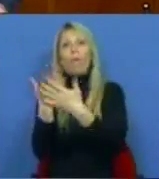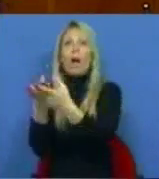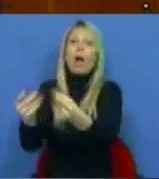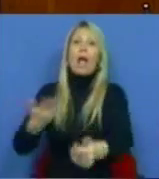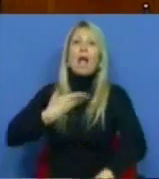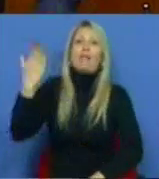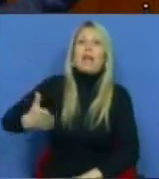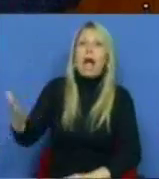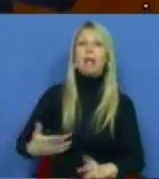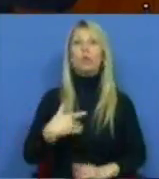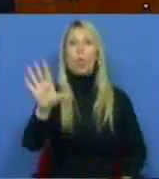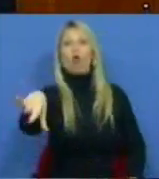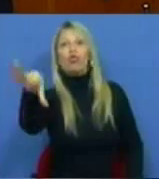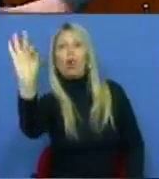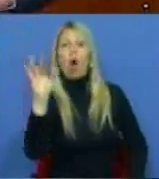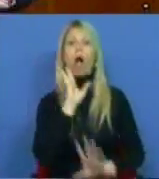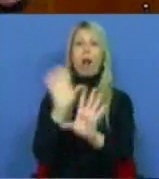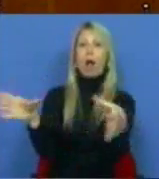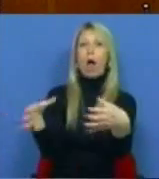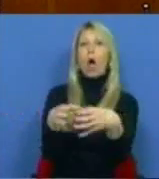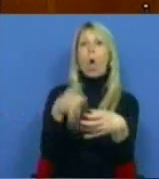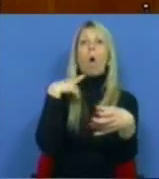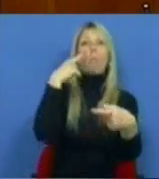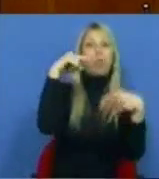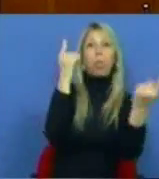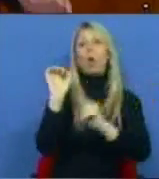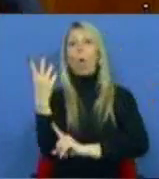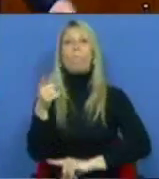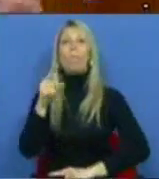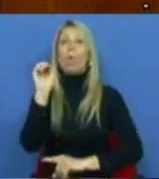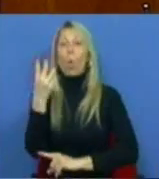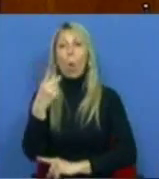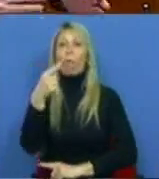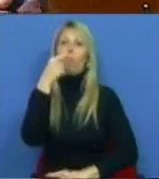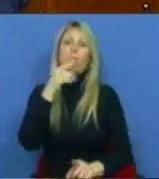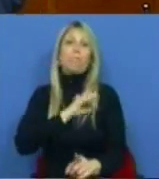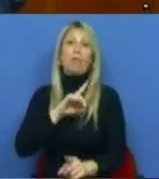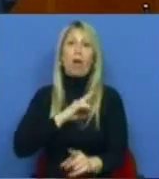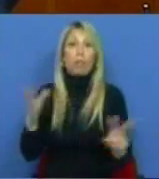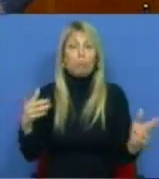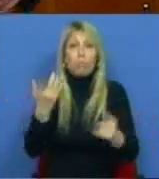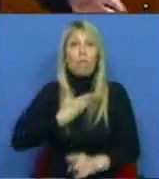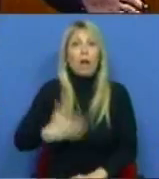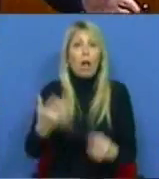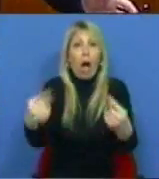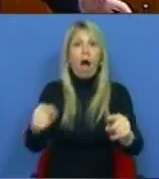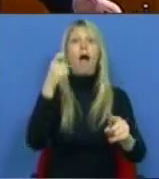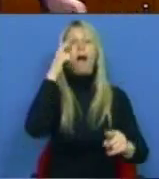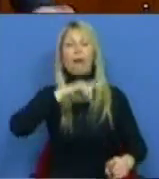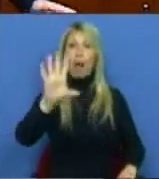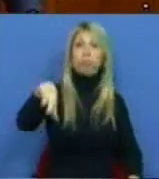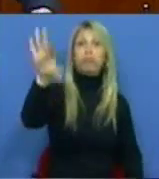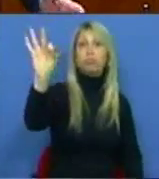a escolher o público e o privado. Esse direito existe. Quem quiser escolher o privado pode fazê-lo com